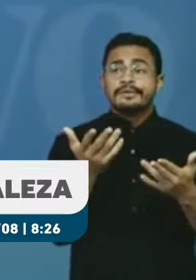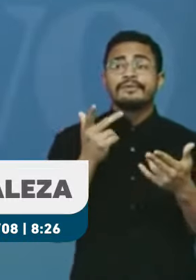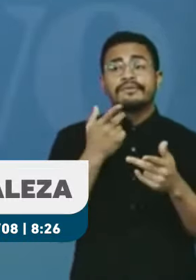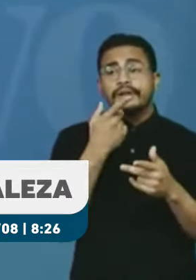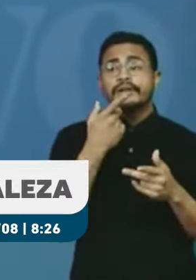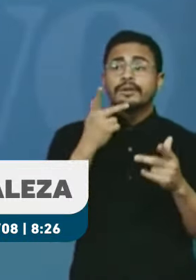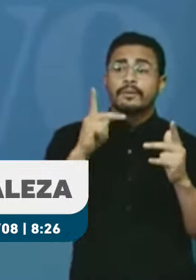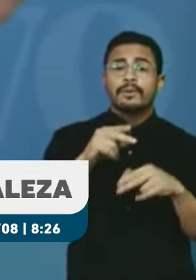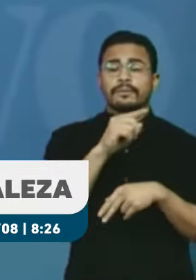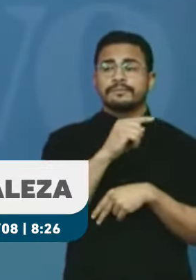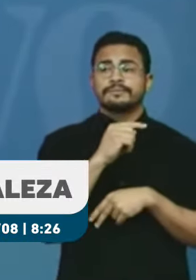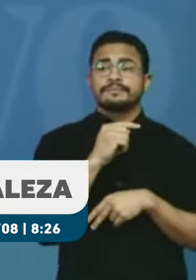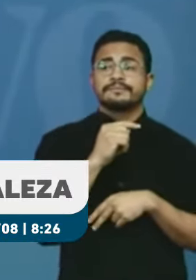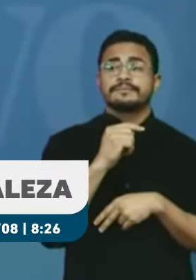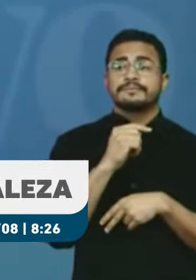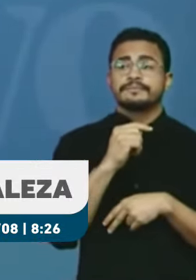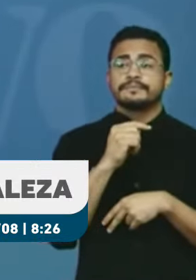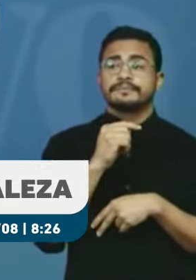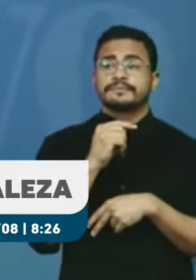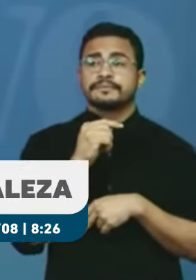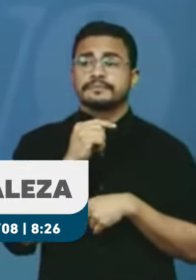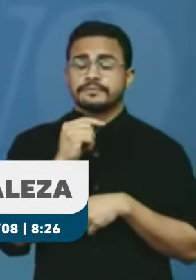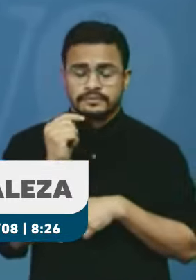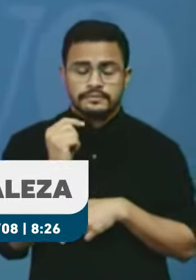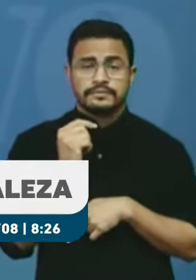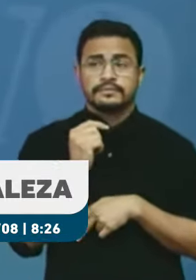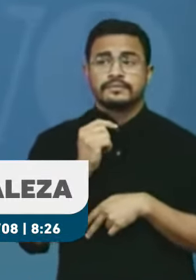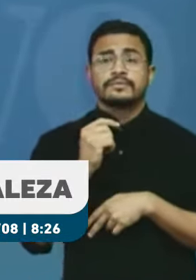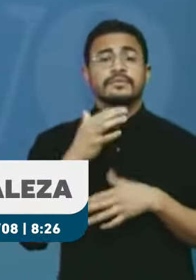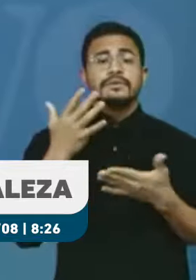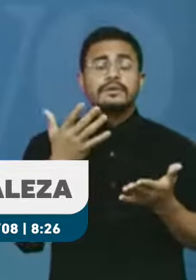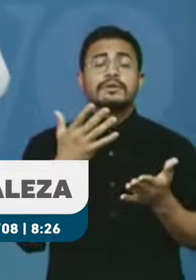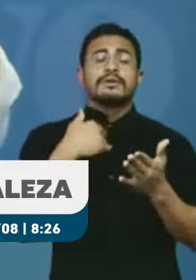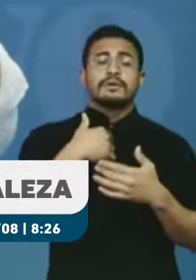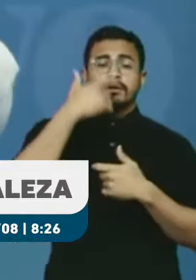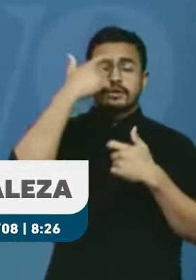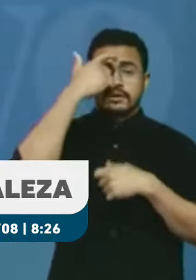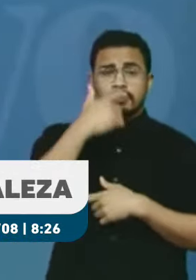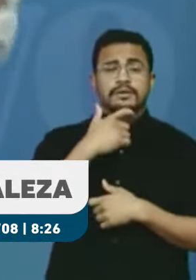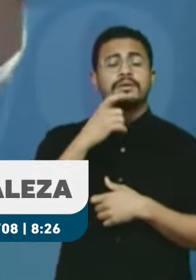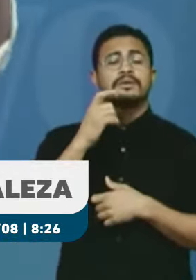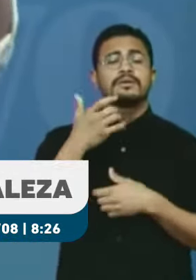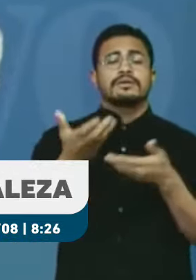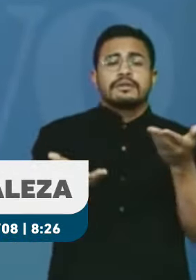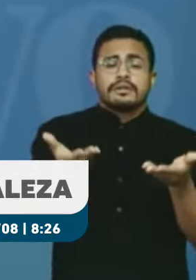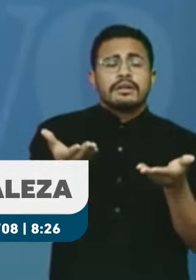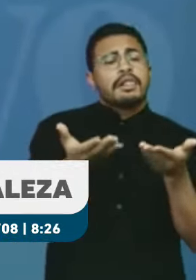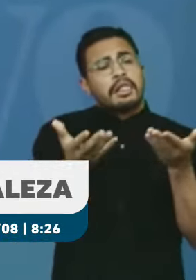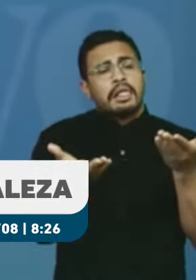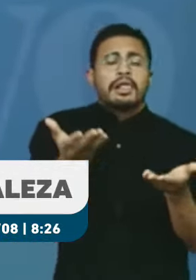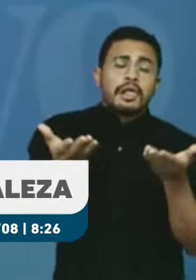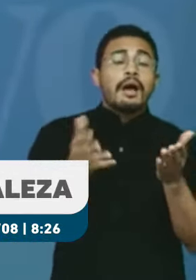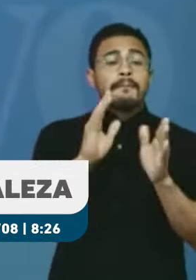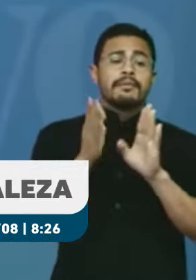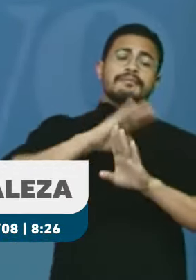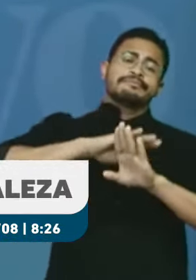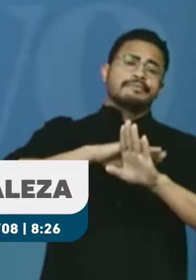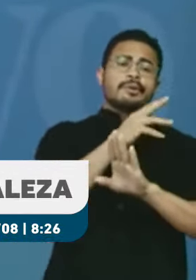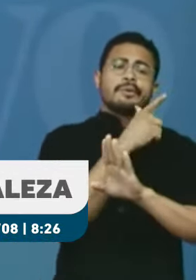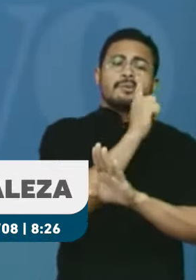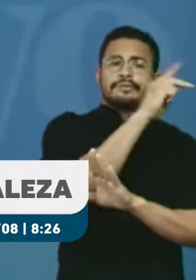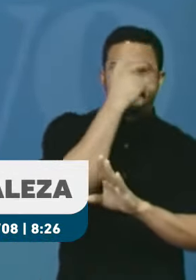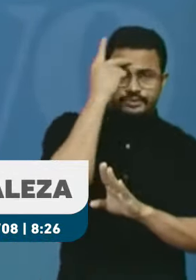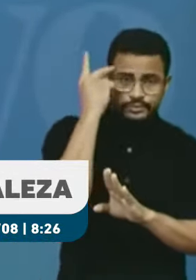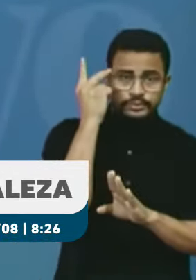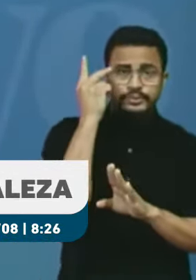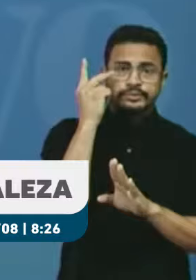igual a ele olha eu vou fazer isso eu vou fazer isso eu sou equilibrado eu sou equilibrado mas por trás é outra pessoa e ele me agrediu